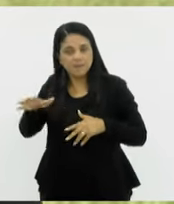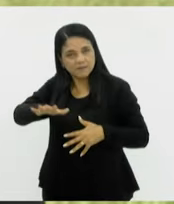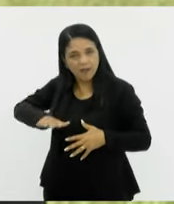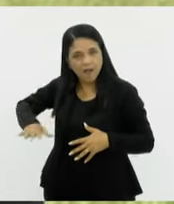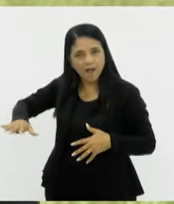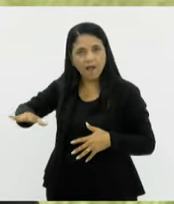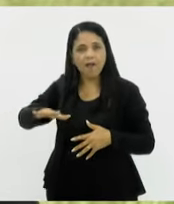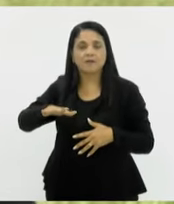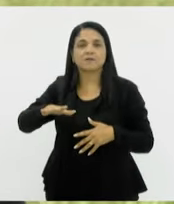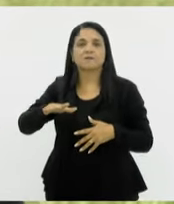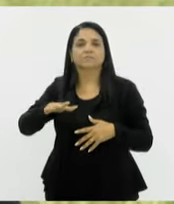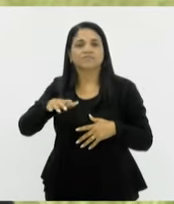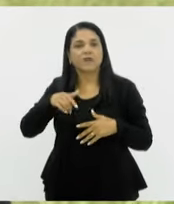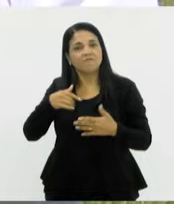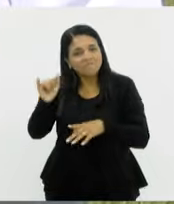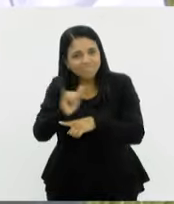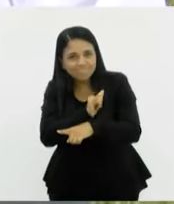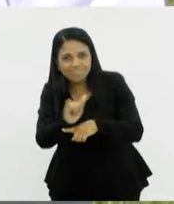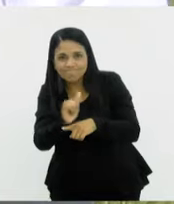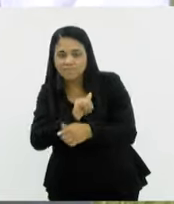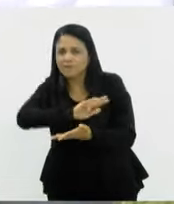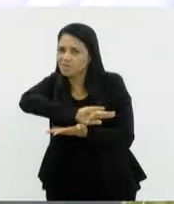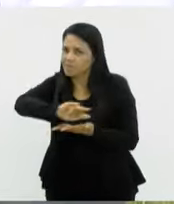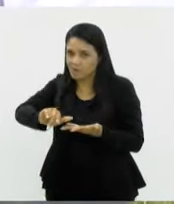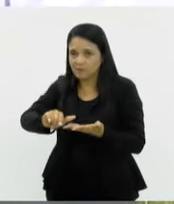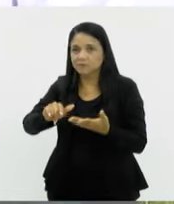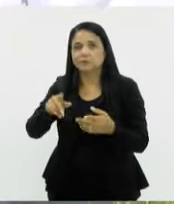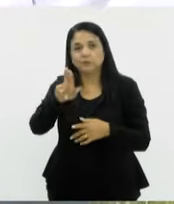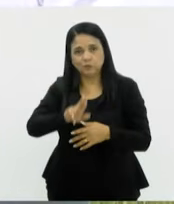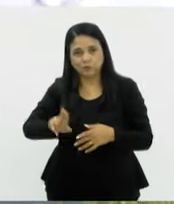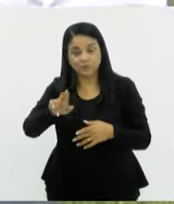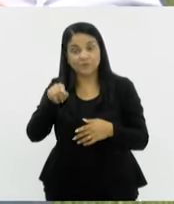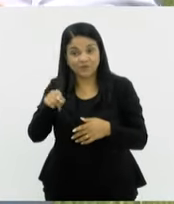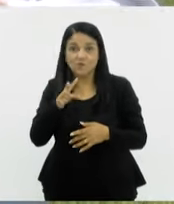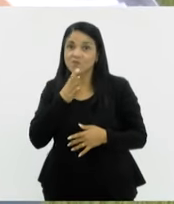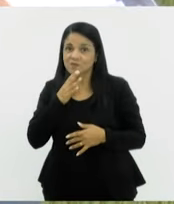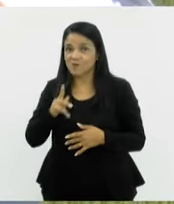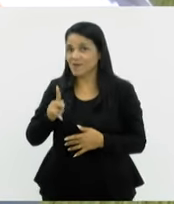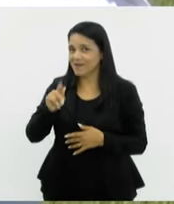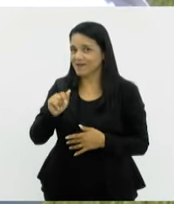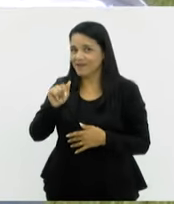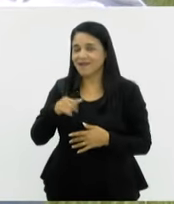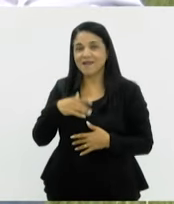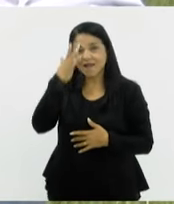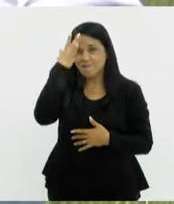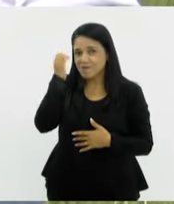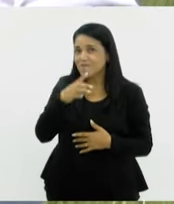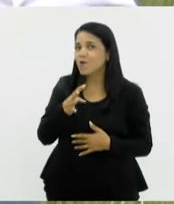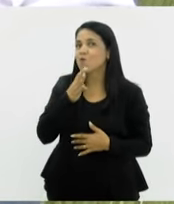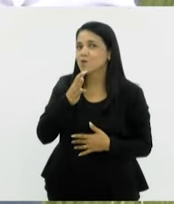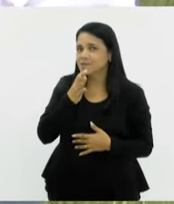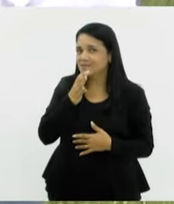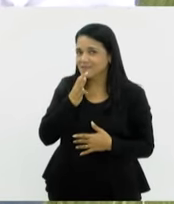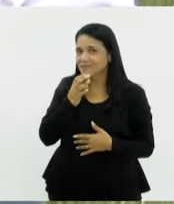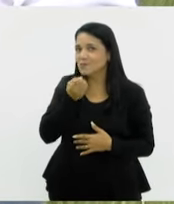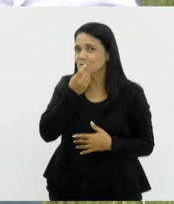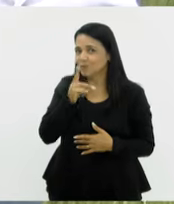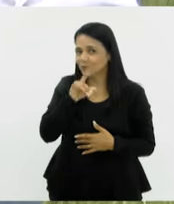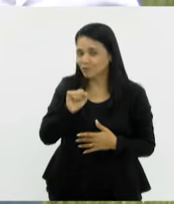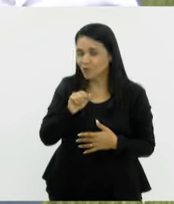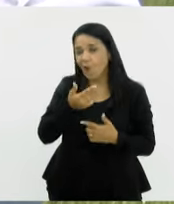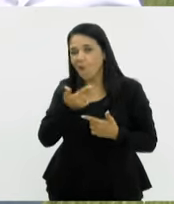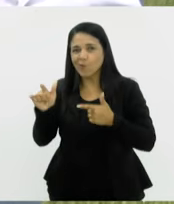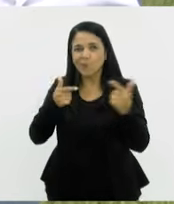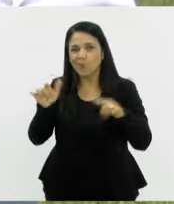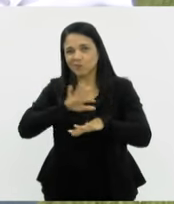vão acionando outros recursos. Depois de vocês conhecerem a Cacá, amanhã no Bom Dia Leste vocês vão conhecer outros animais que